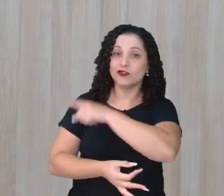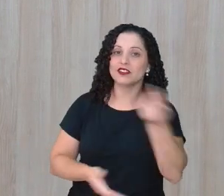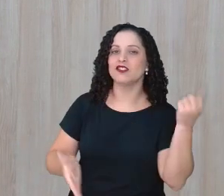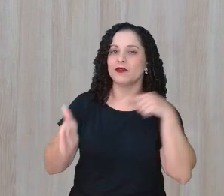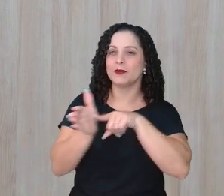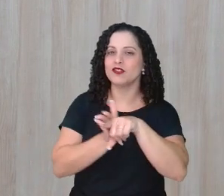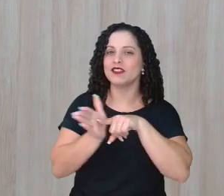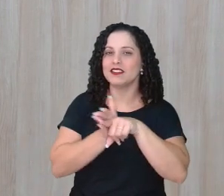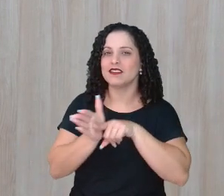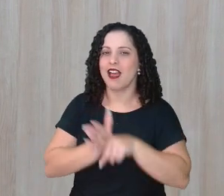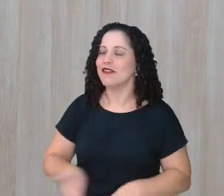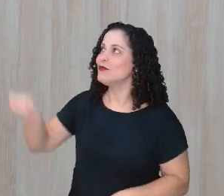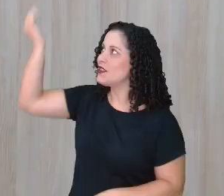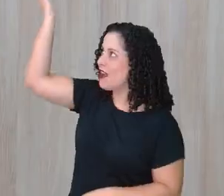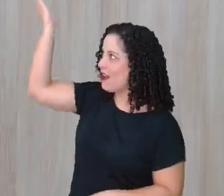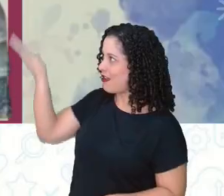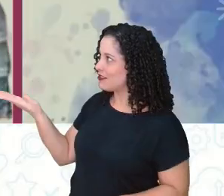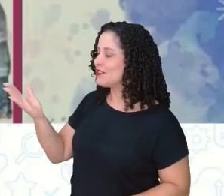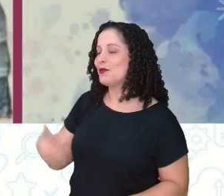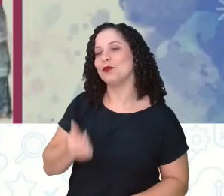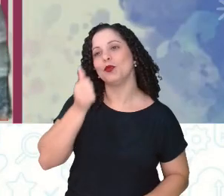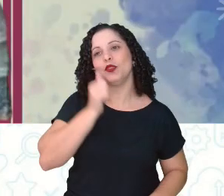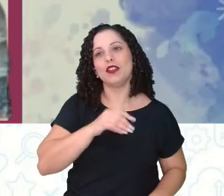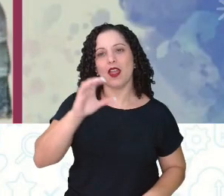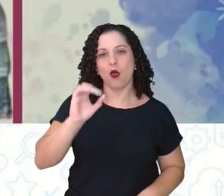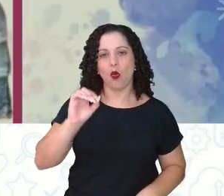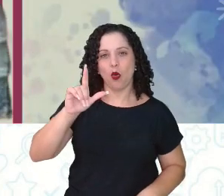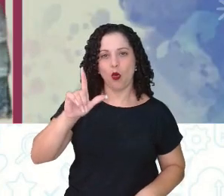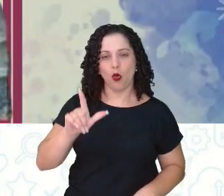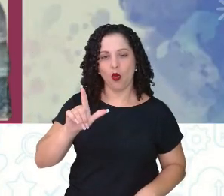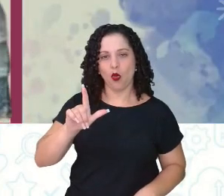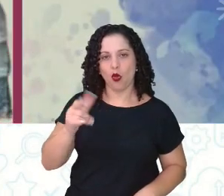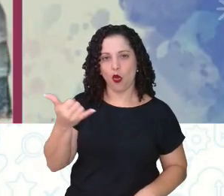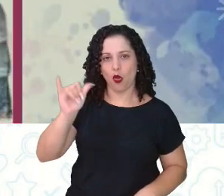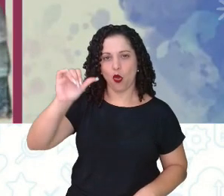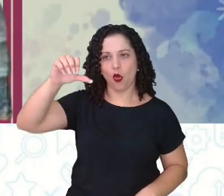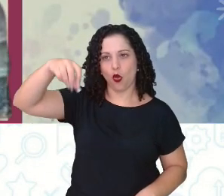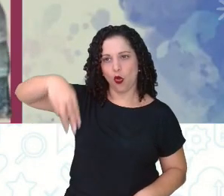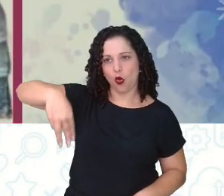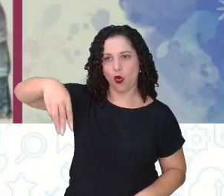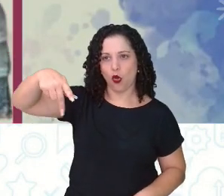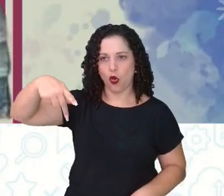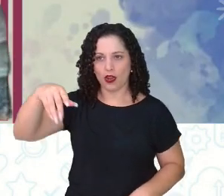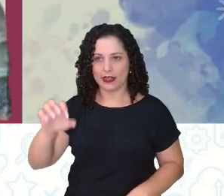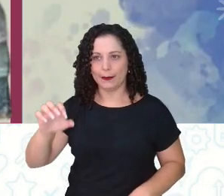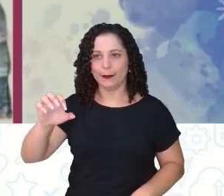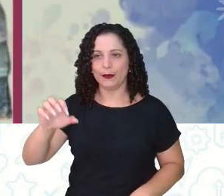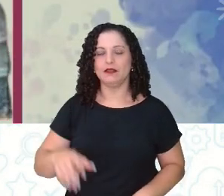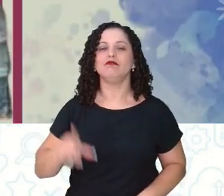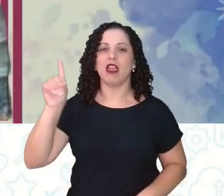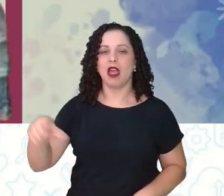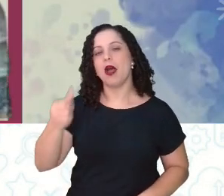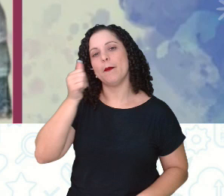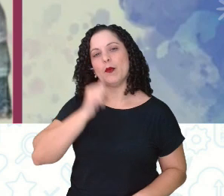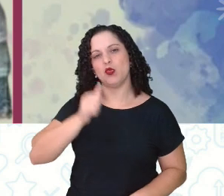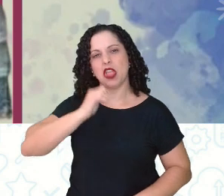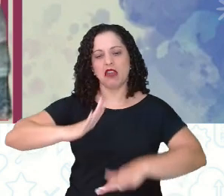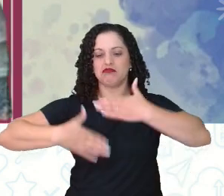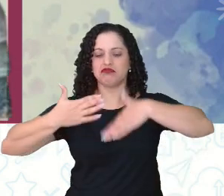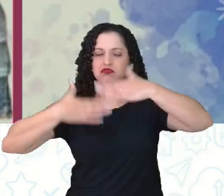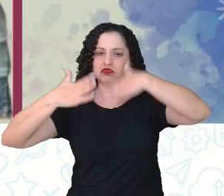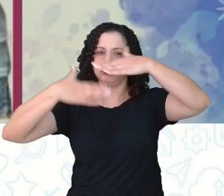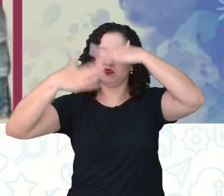pesquisar sobre essa figura aí, olha, Olympe de Gouges. Foi uma mulher revolucionária que viveu